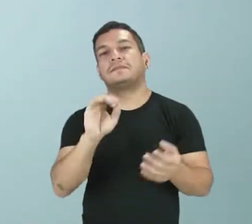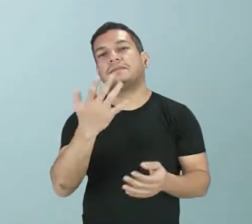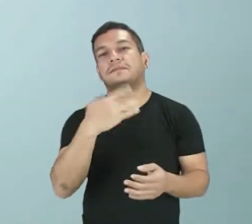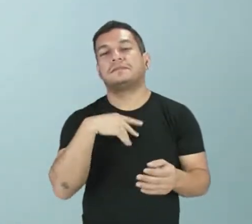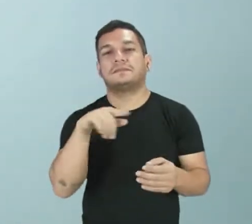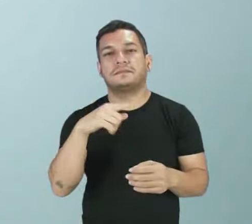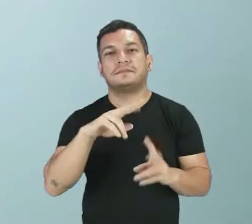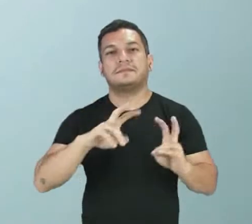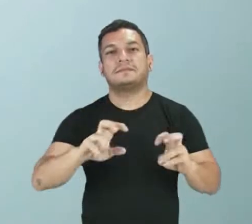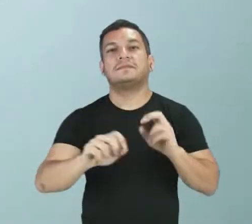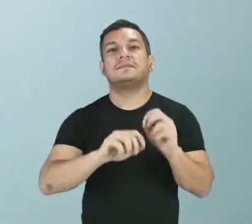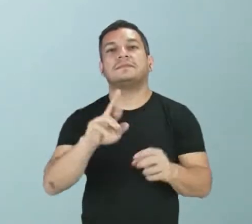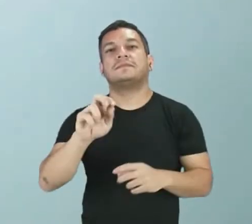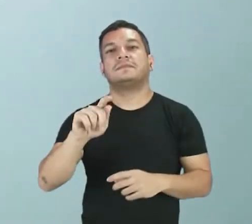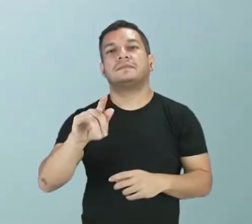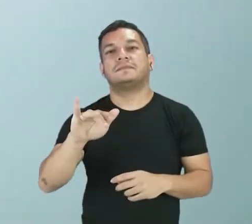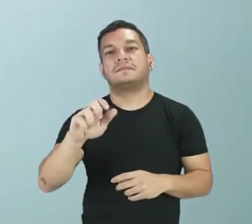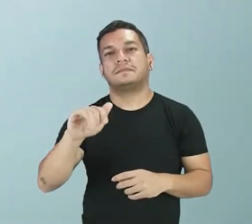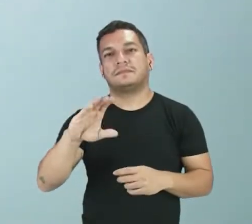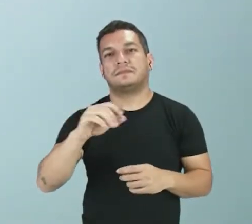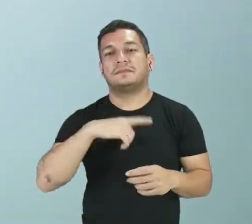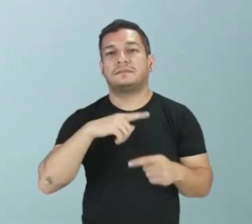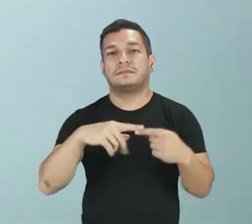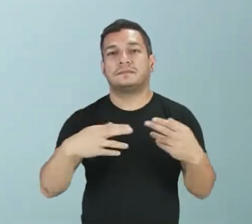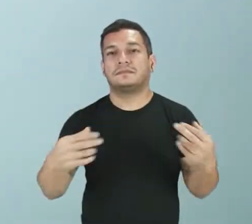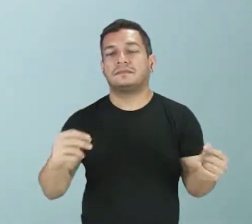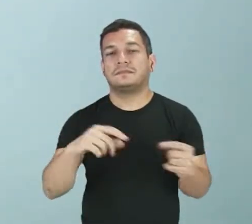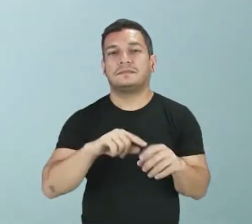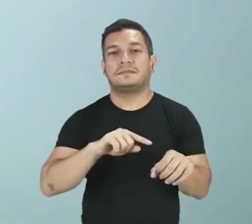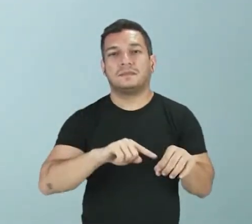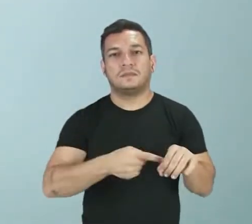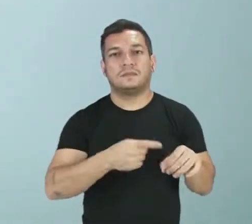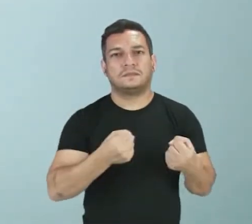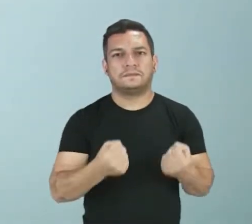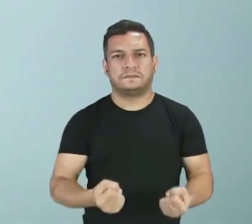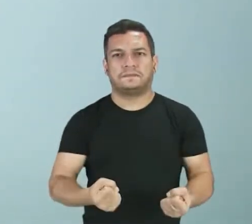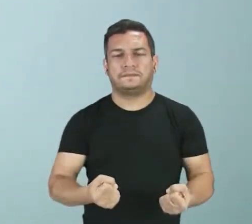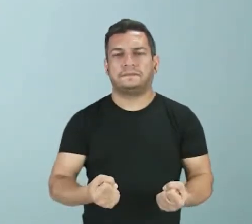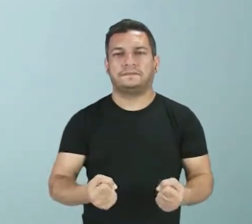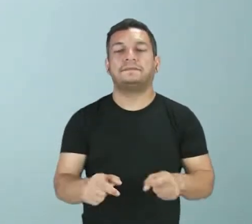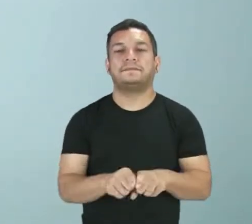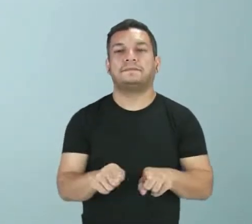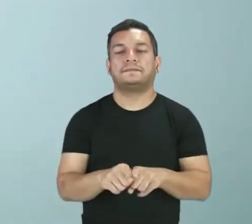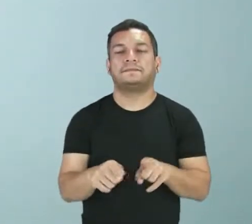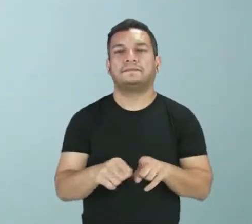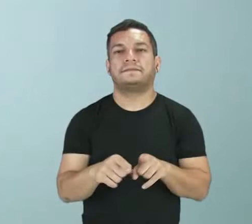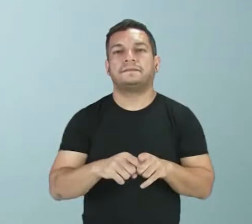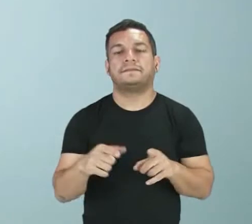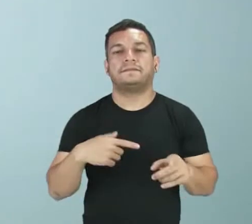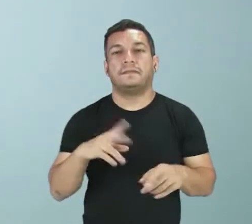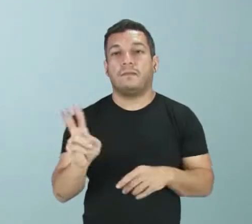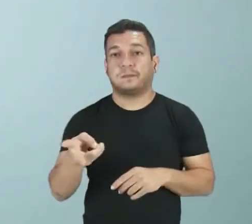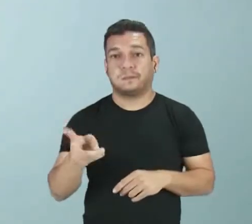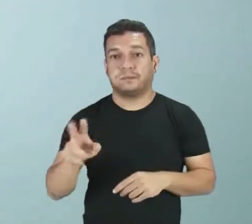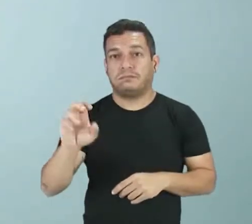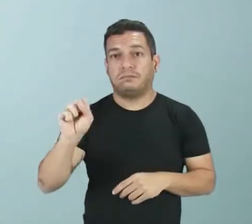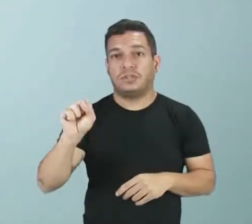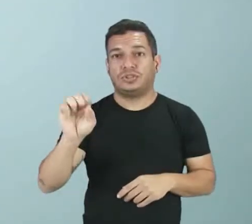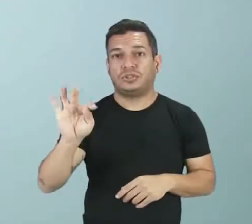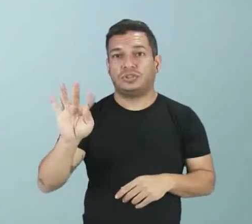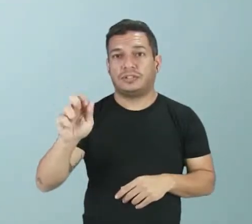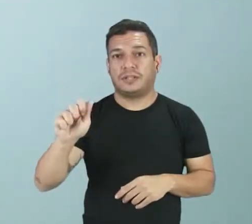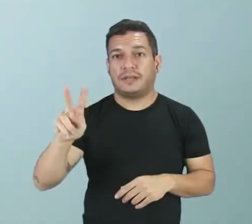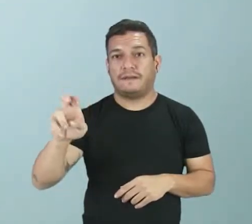que na radiação, o que acontece? A gente tem elementos com o núcleo pesado e eles estão estáveis e eles tentam